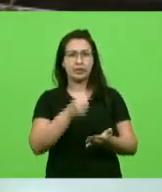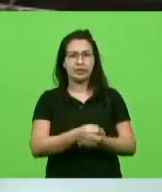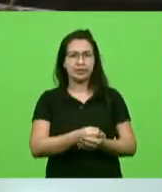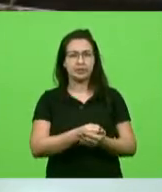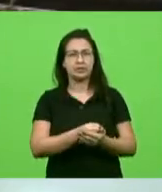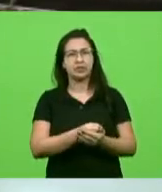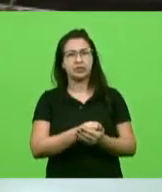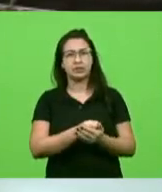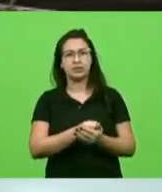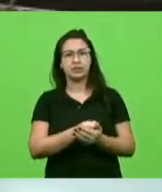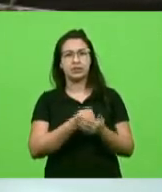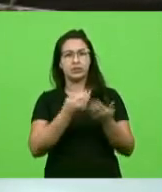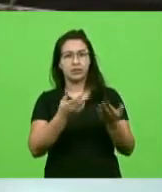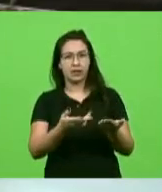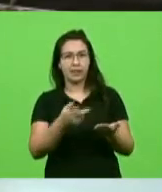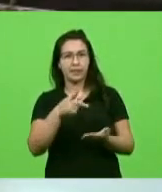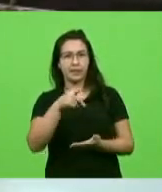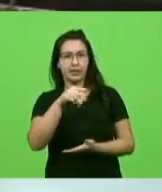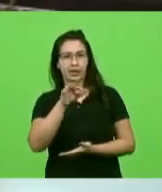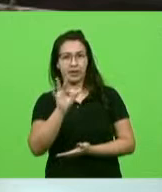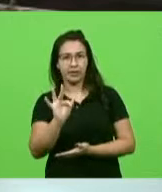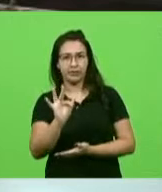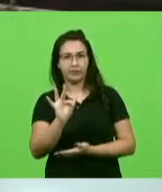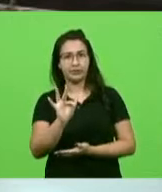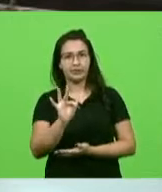desta decisão da Polícia Federal,